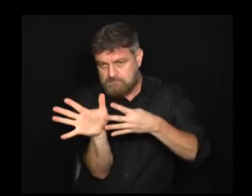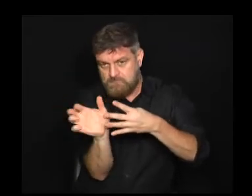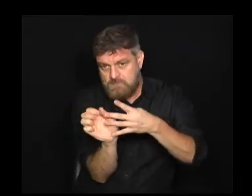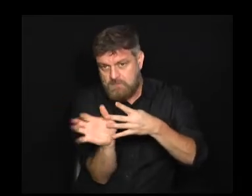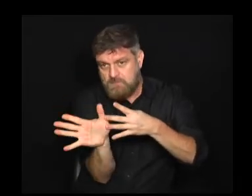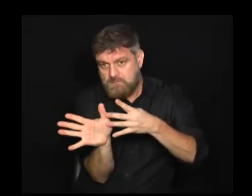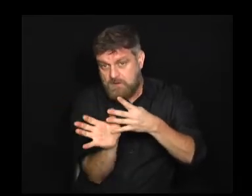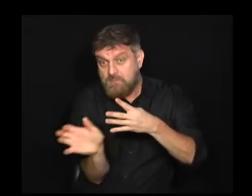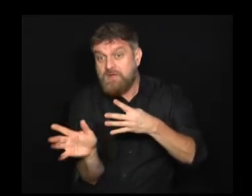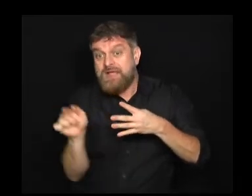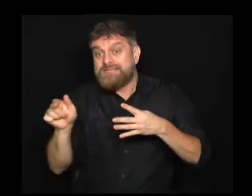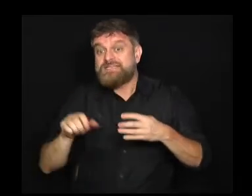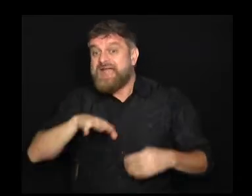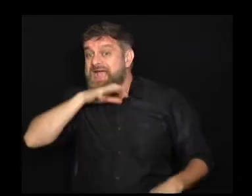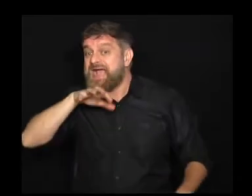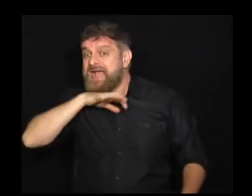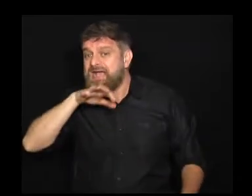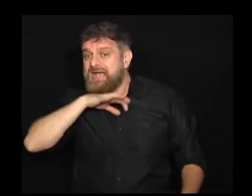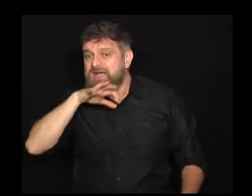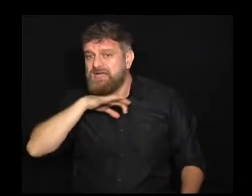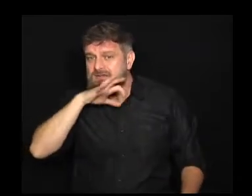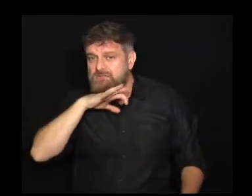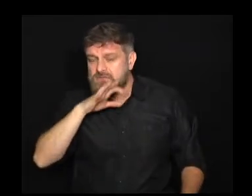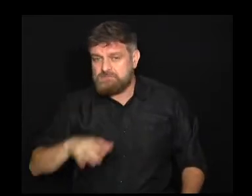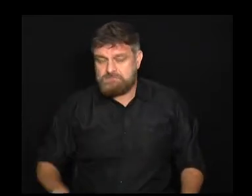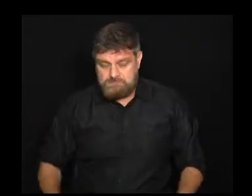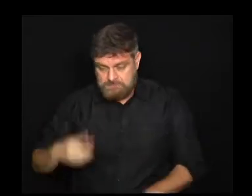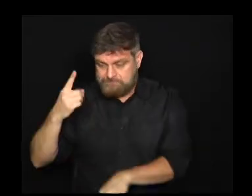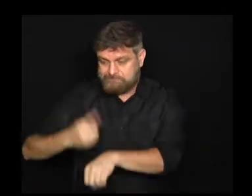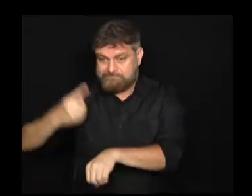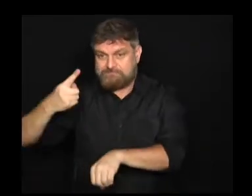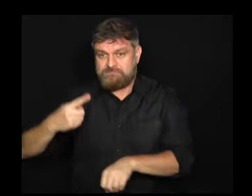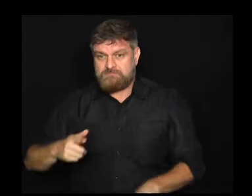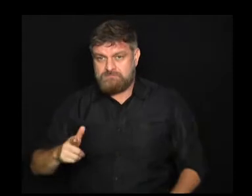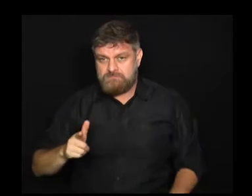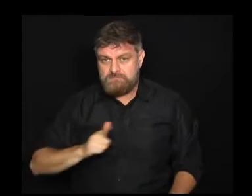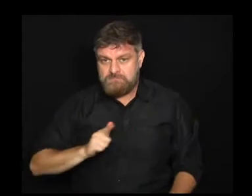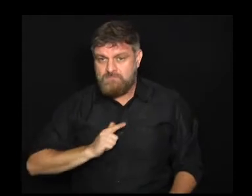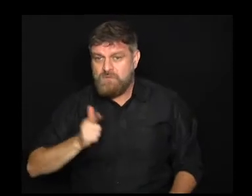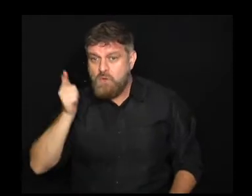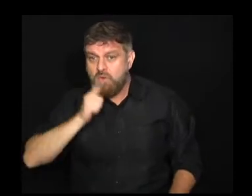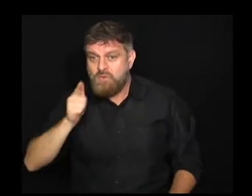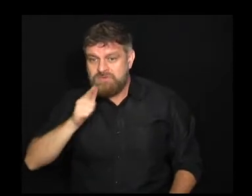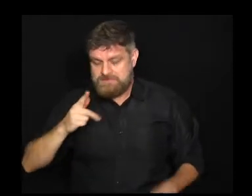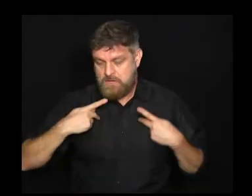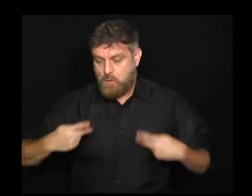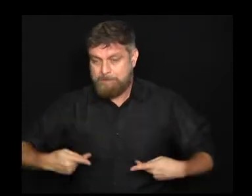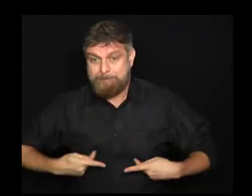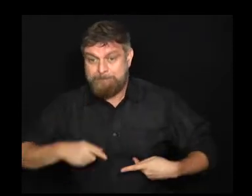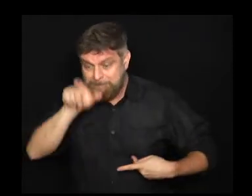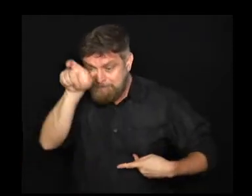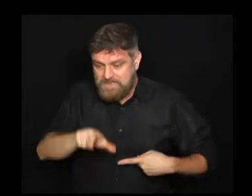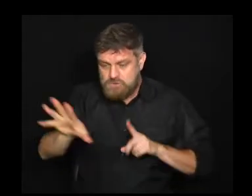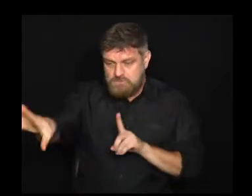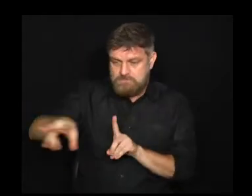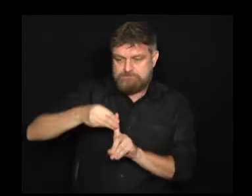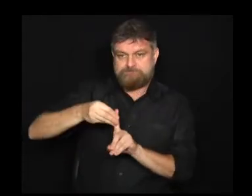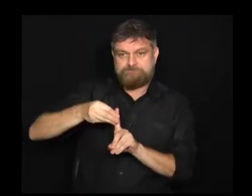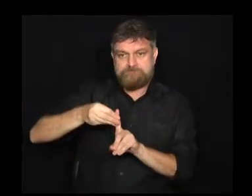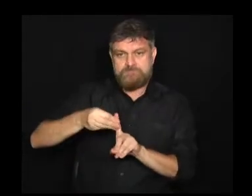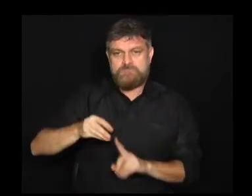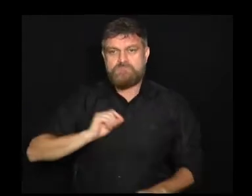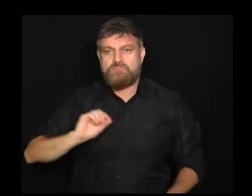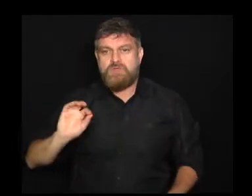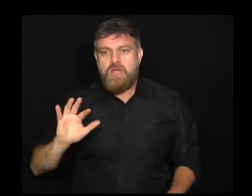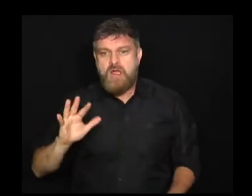são de animais e que, em algum momento, eles tiveram a condição de infectar humanos. Tá? Isso aconteceu